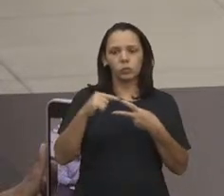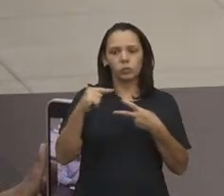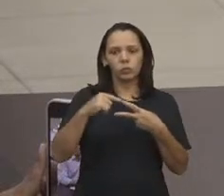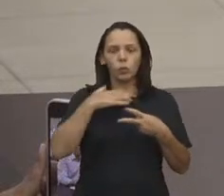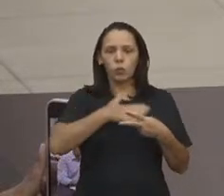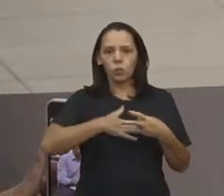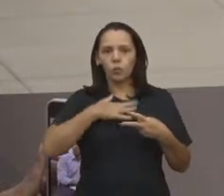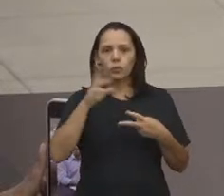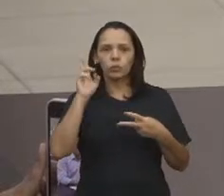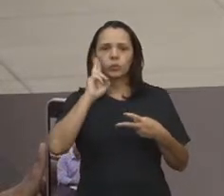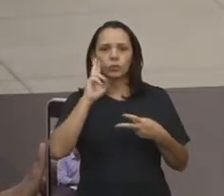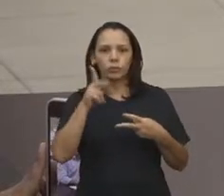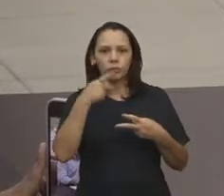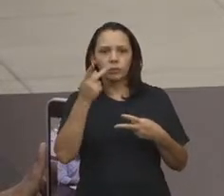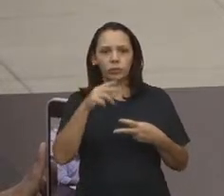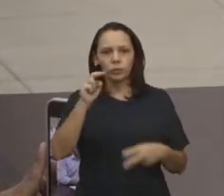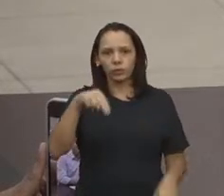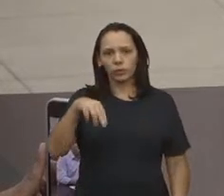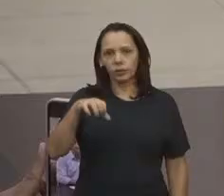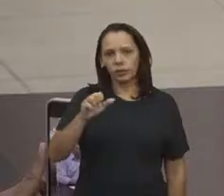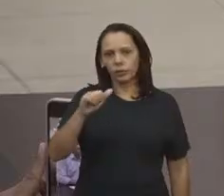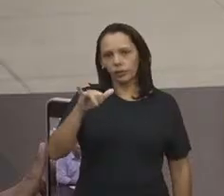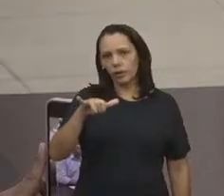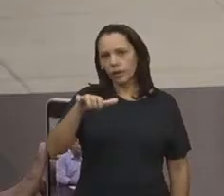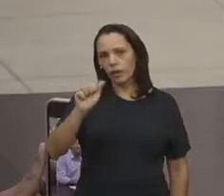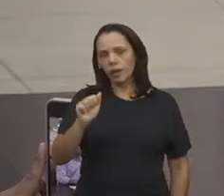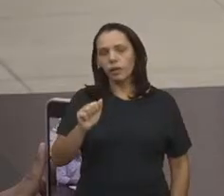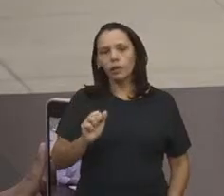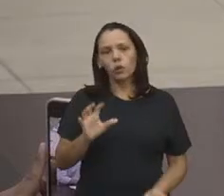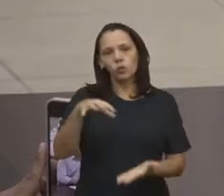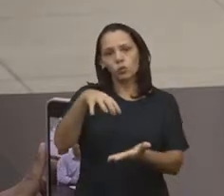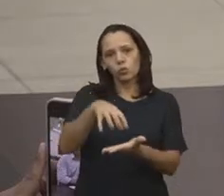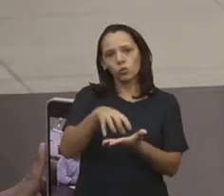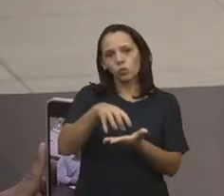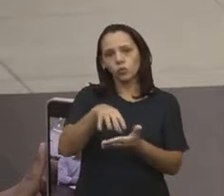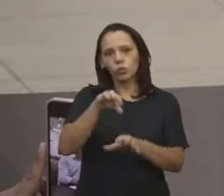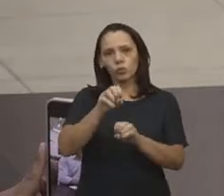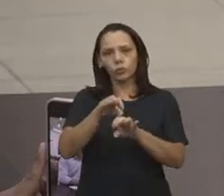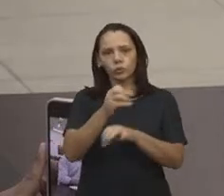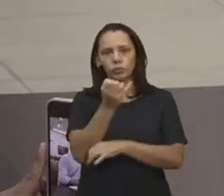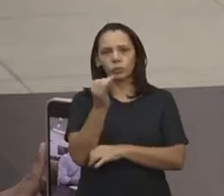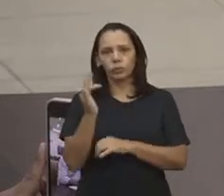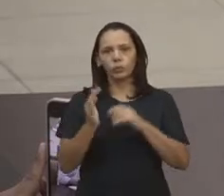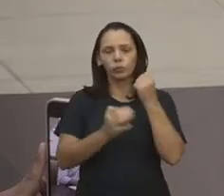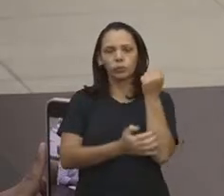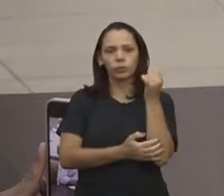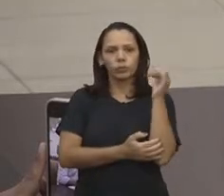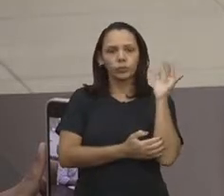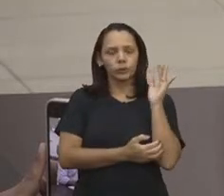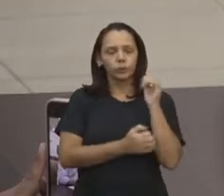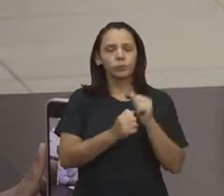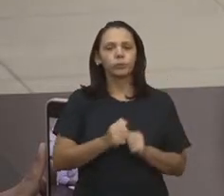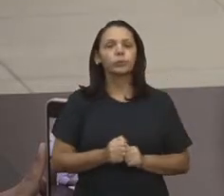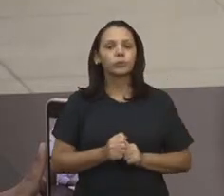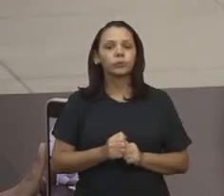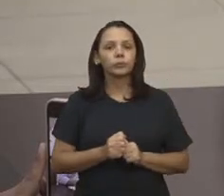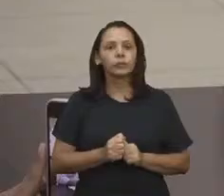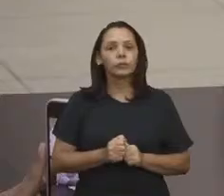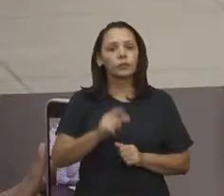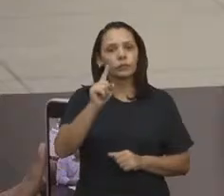que o Roberto falou do NEA, né? O pessoal que não conhece, é o Núcleo de Educação Ambiental. a gente fala de uma questão